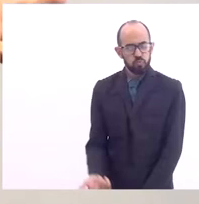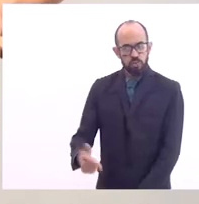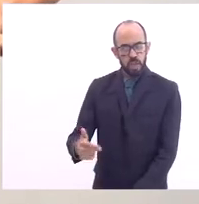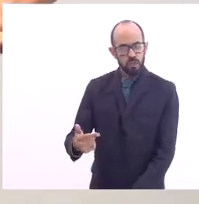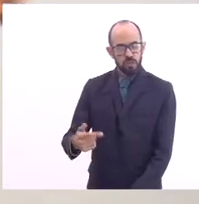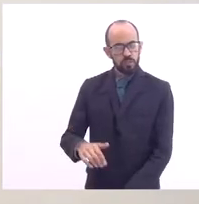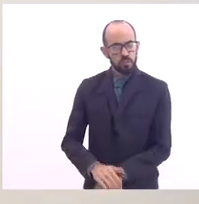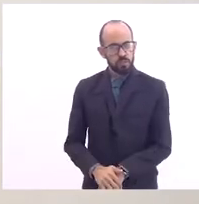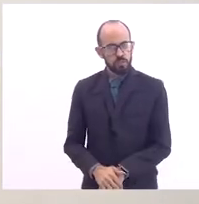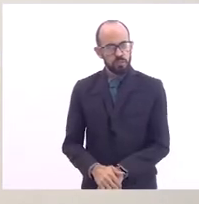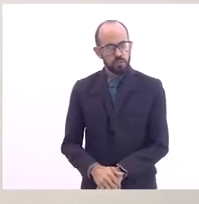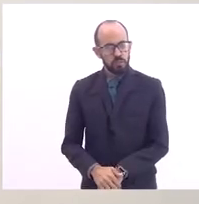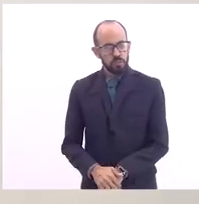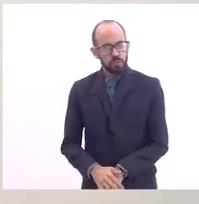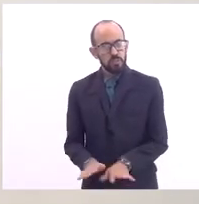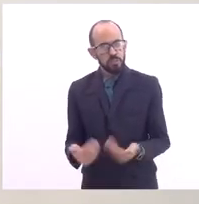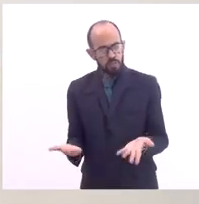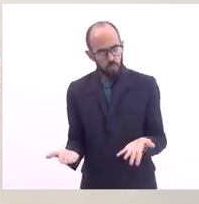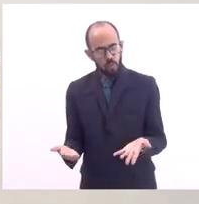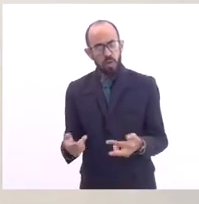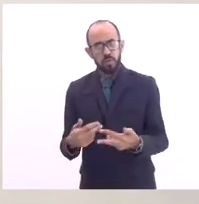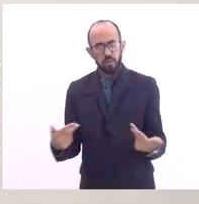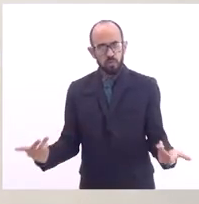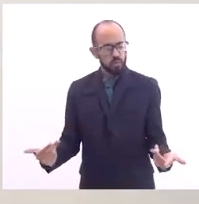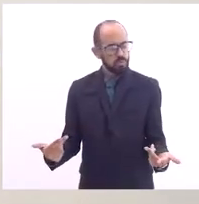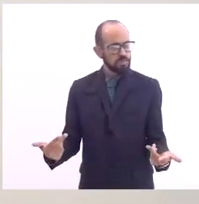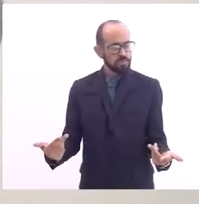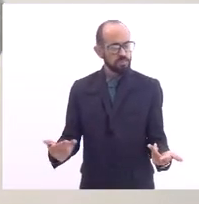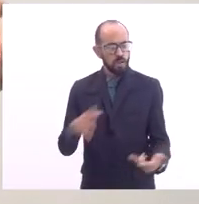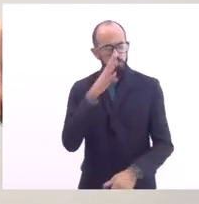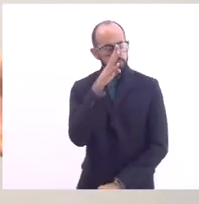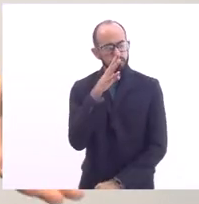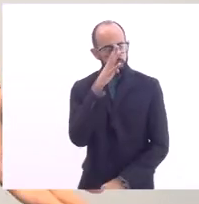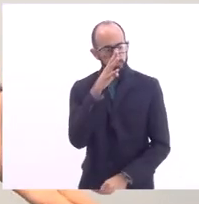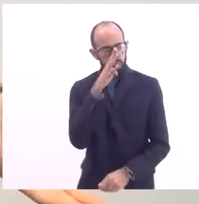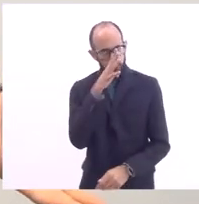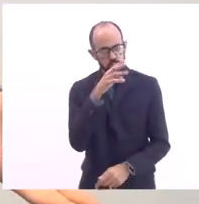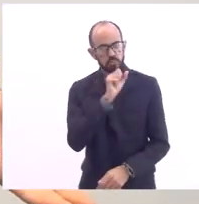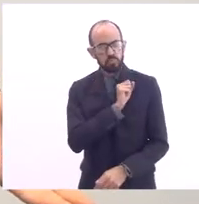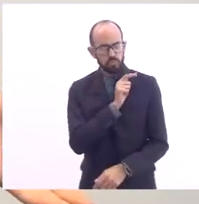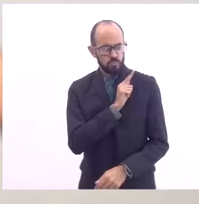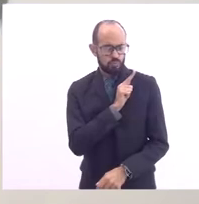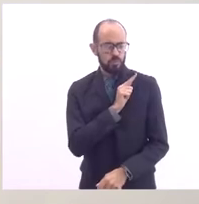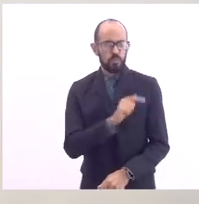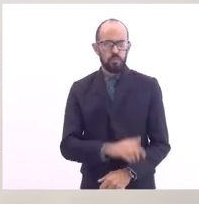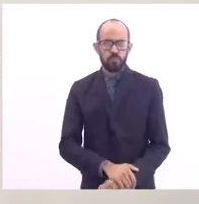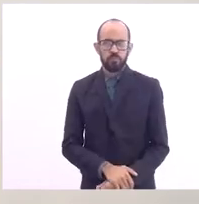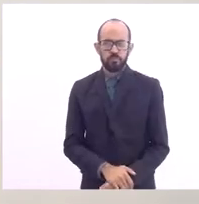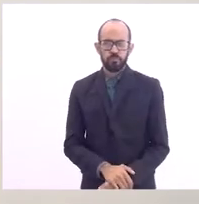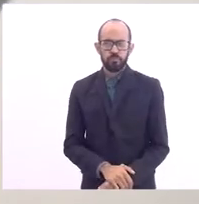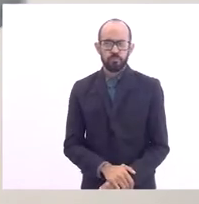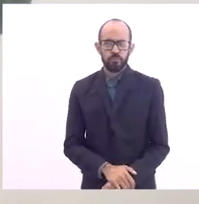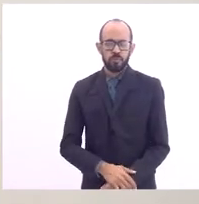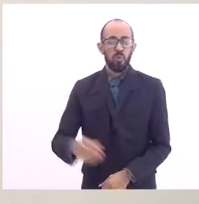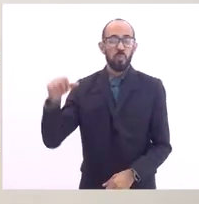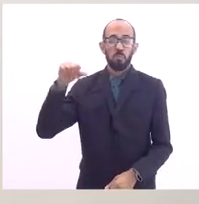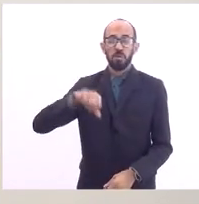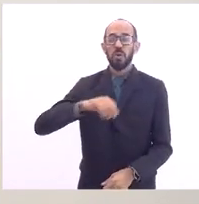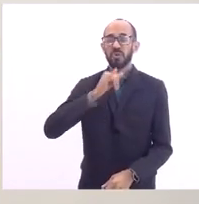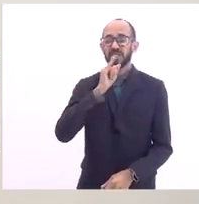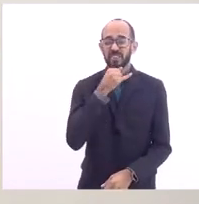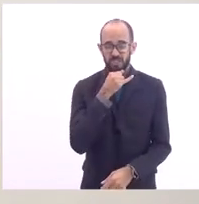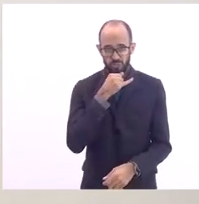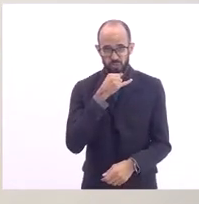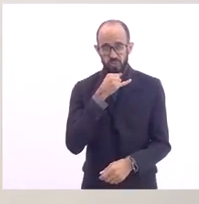entendeu? Então, são coisas escandalosas que a Enel vem fazendo em São Gonçalo. E uma coisa mais triste também em São